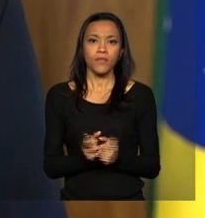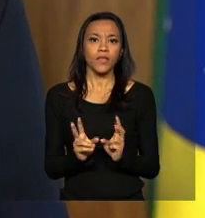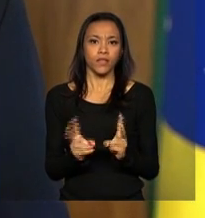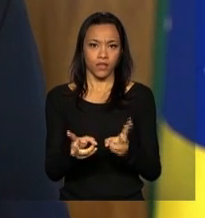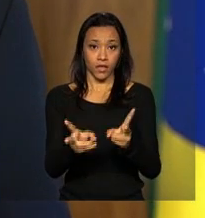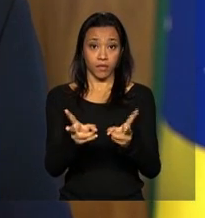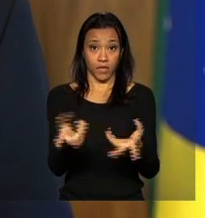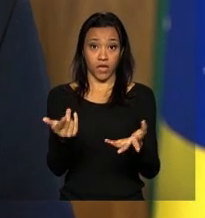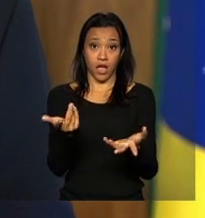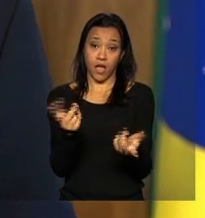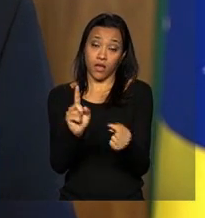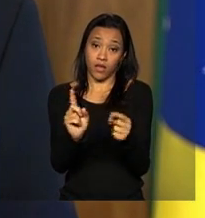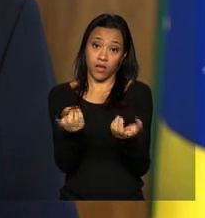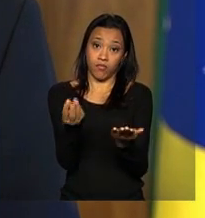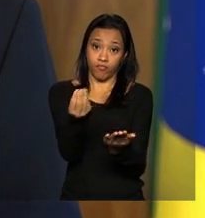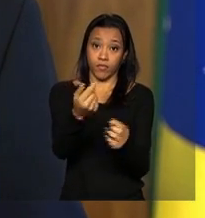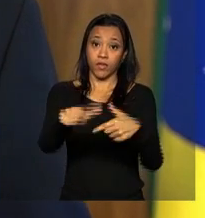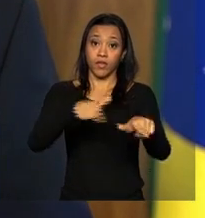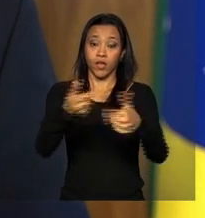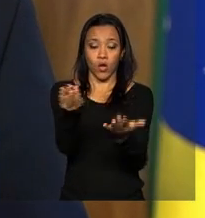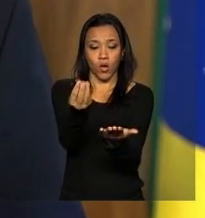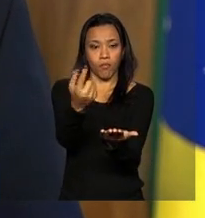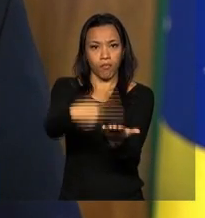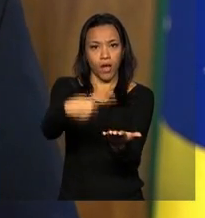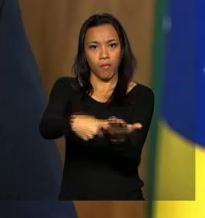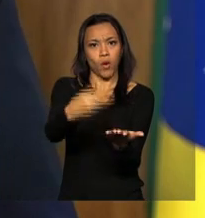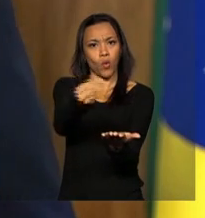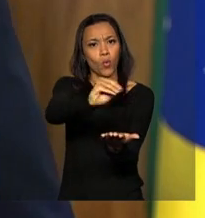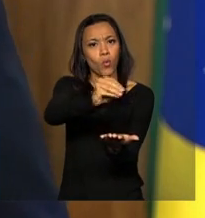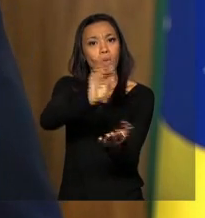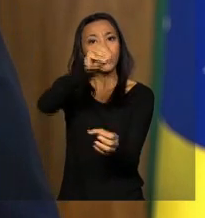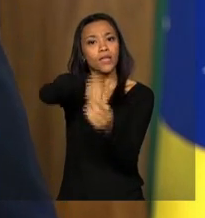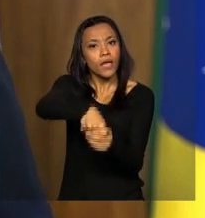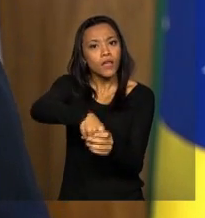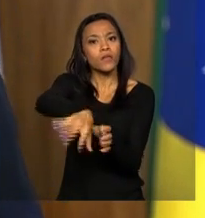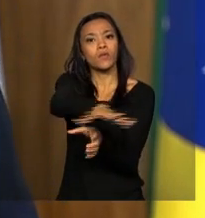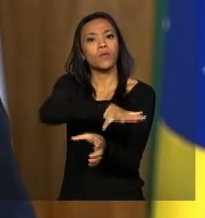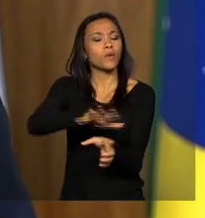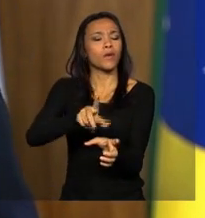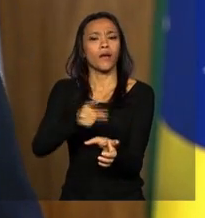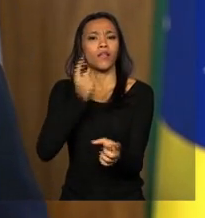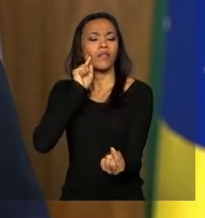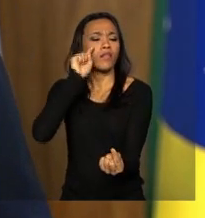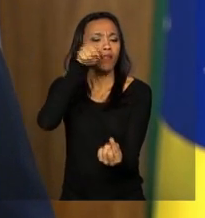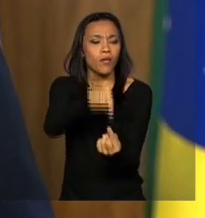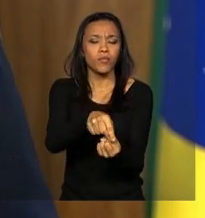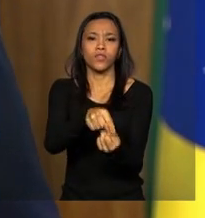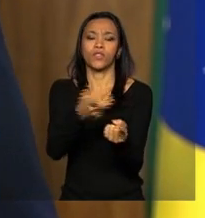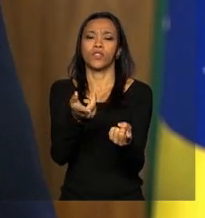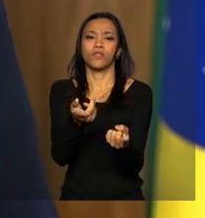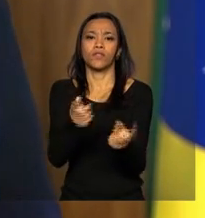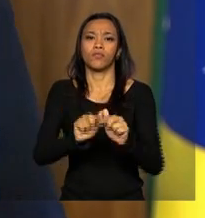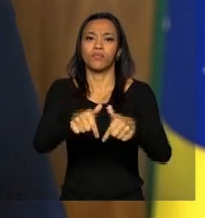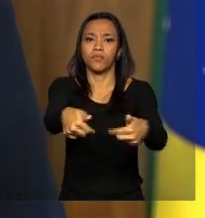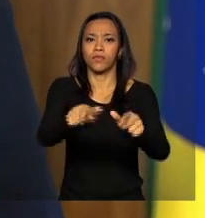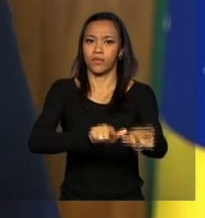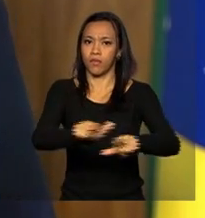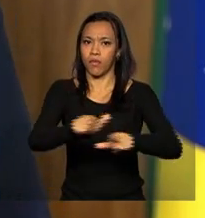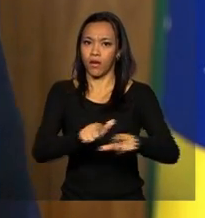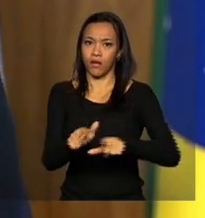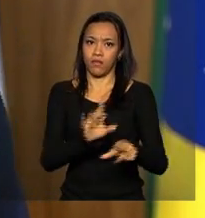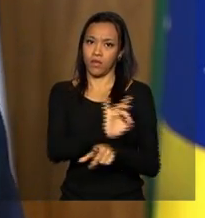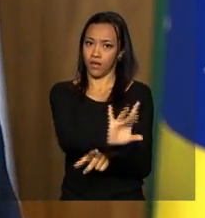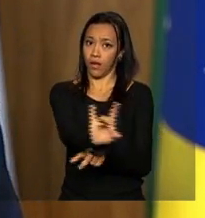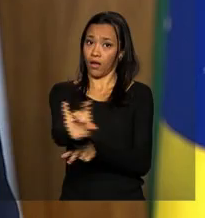agenda externa, definir as modalidades de negociação e outorguem a cada um dos